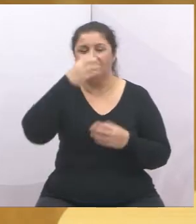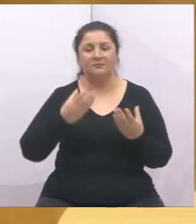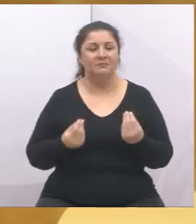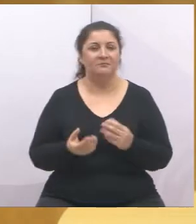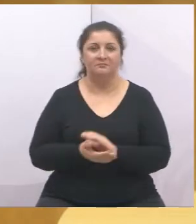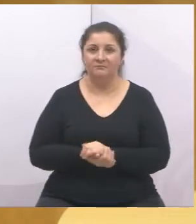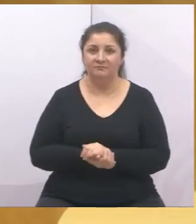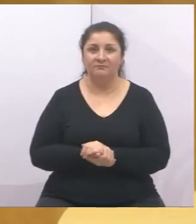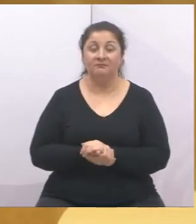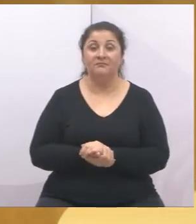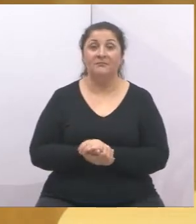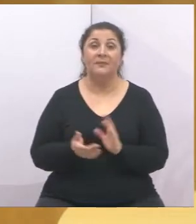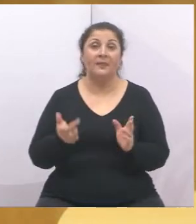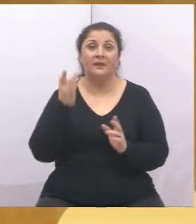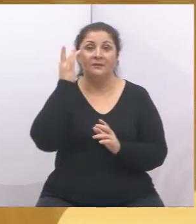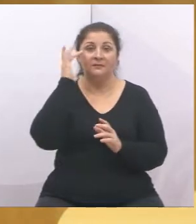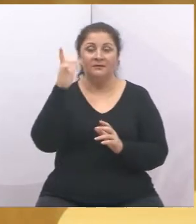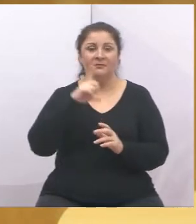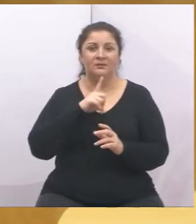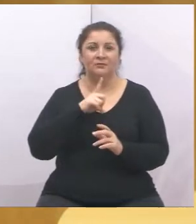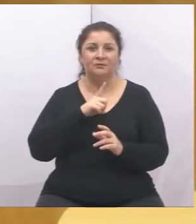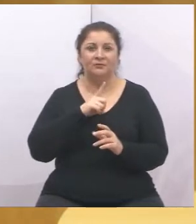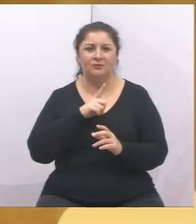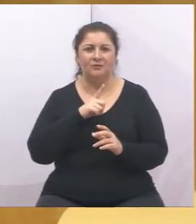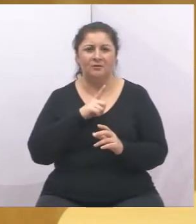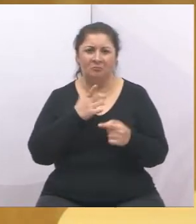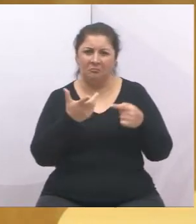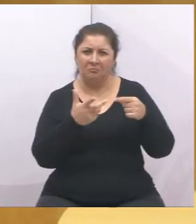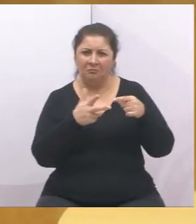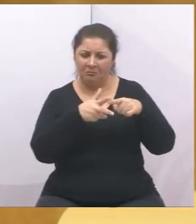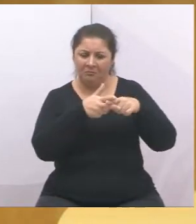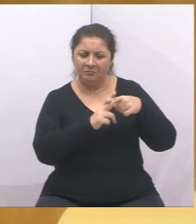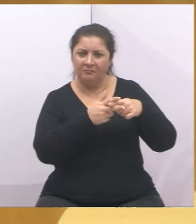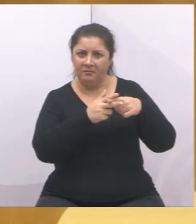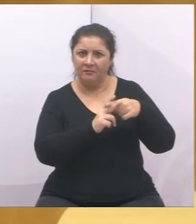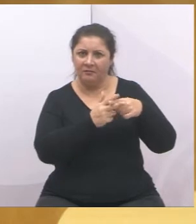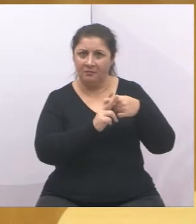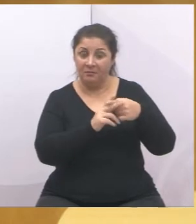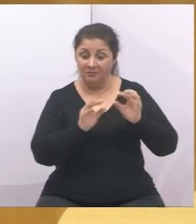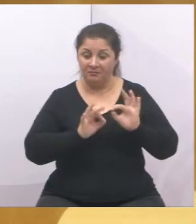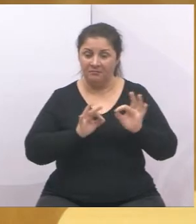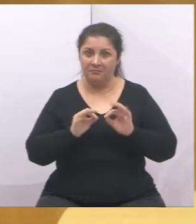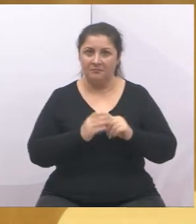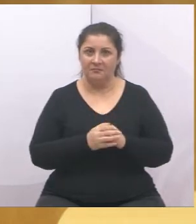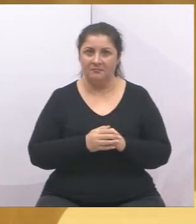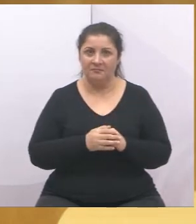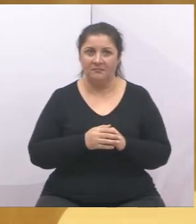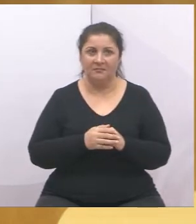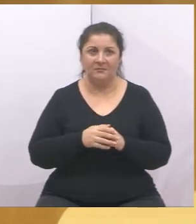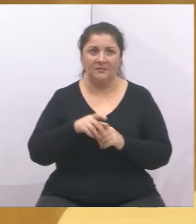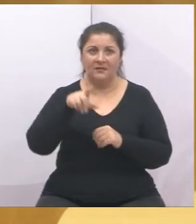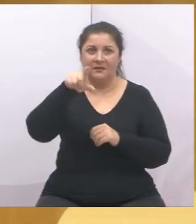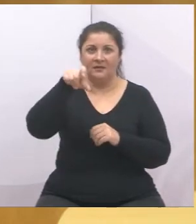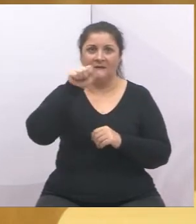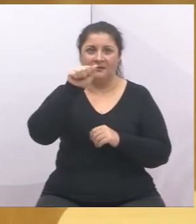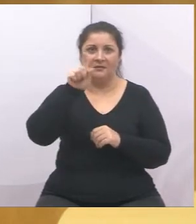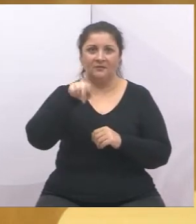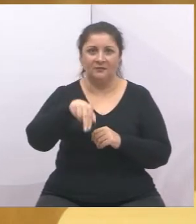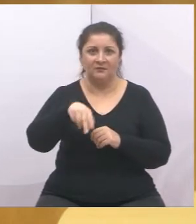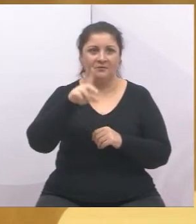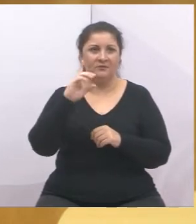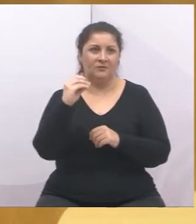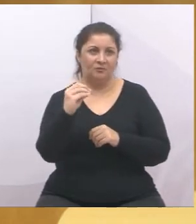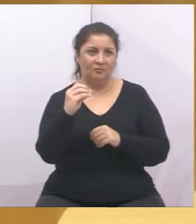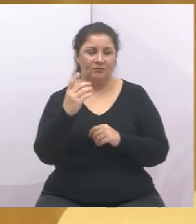Para quem não sabe, ele tinha um aparelho, um instrumento cirúrgico que ele desenvolveu, que é o Xandó. O Xandó, que